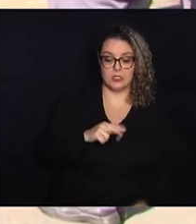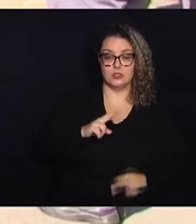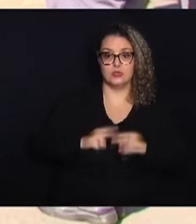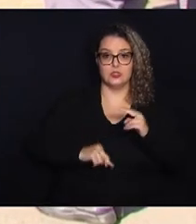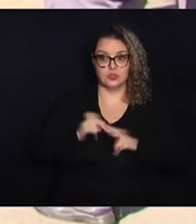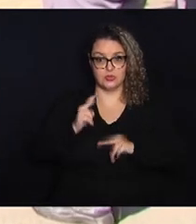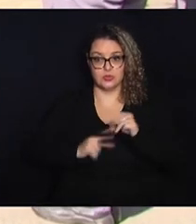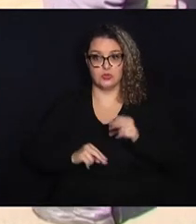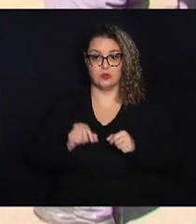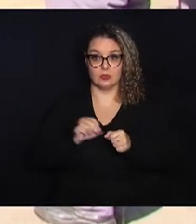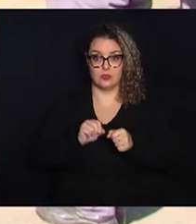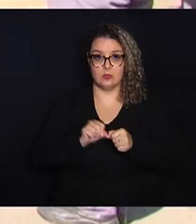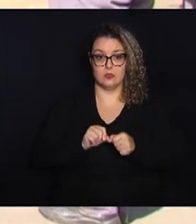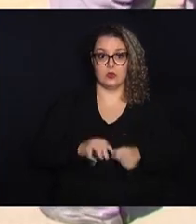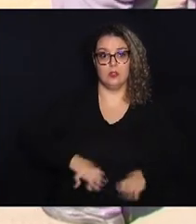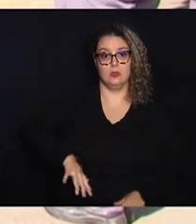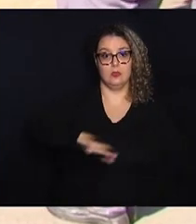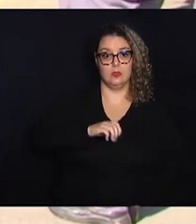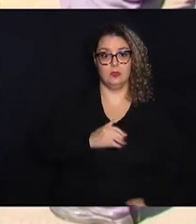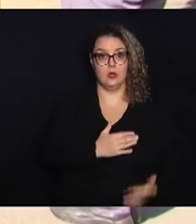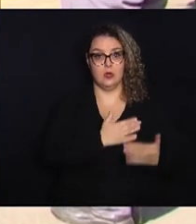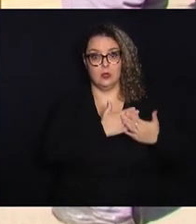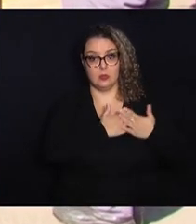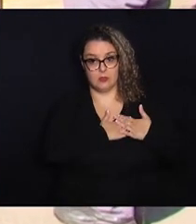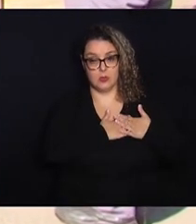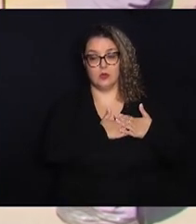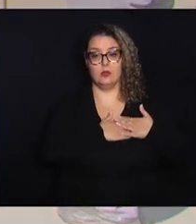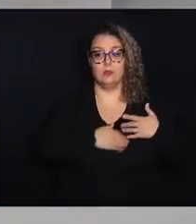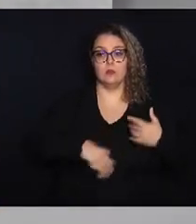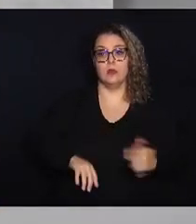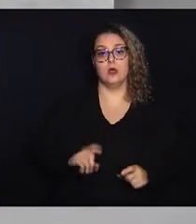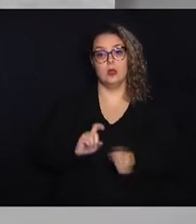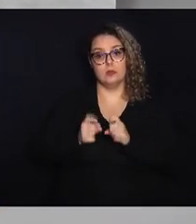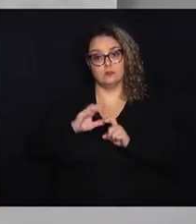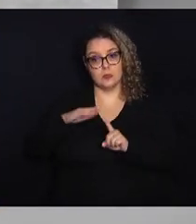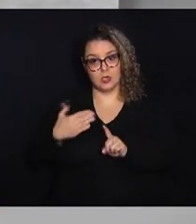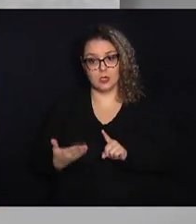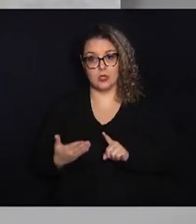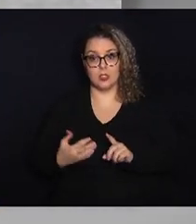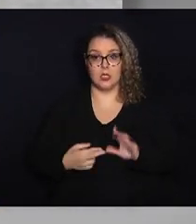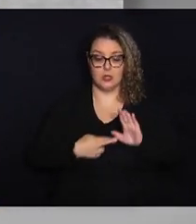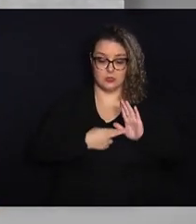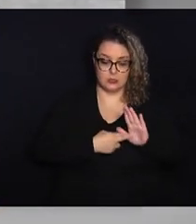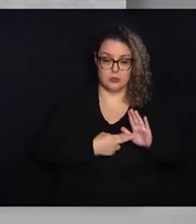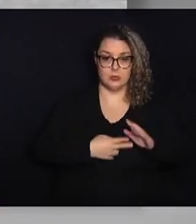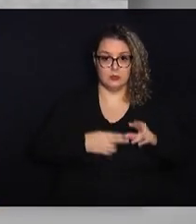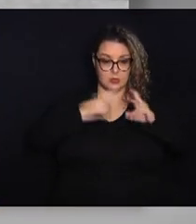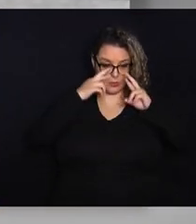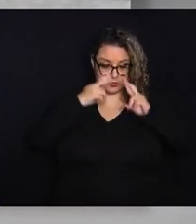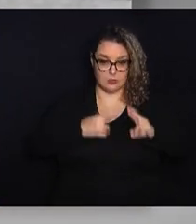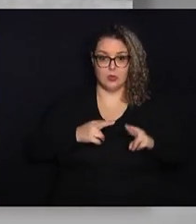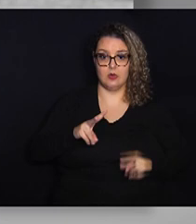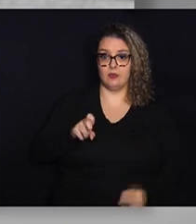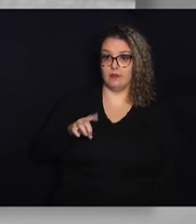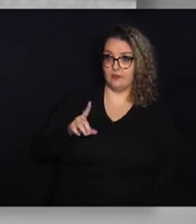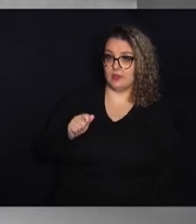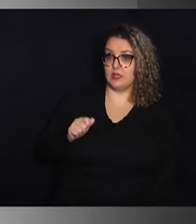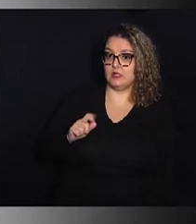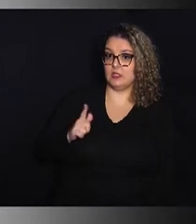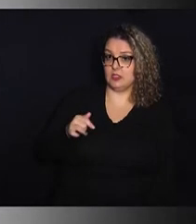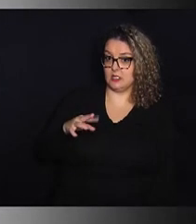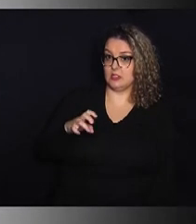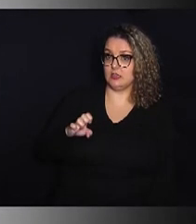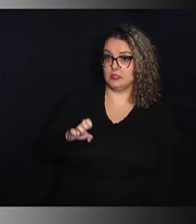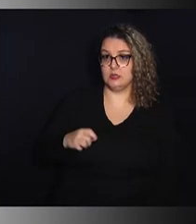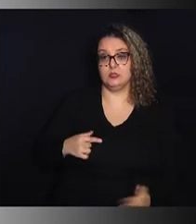foi realizada na região dos Amarais uma solenidade em reverência ao combate Venda Grande, uma batalha